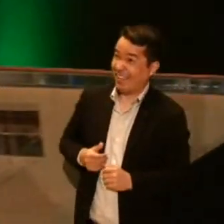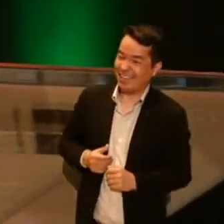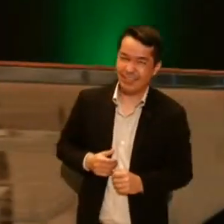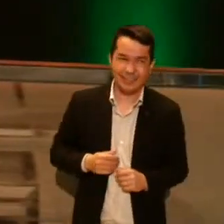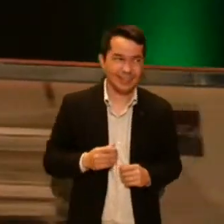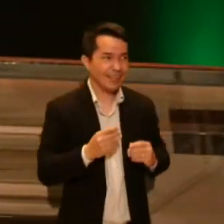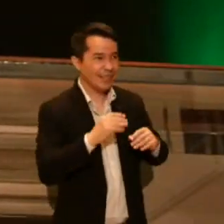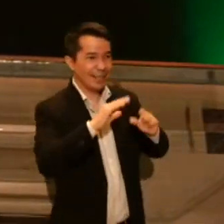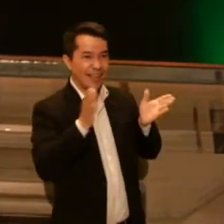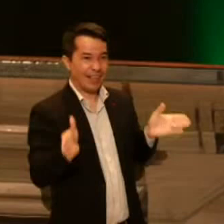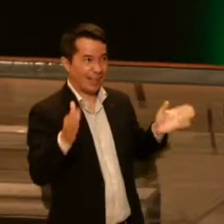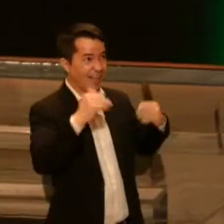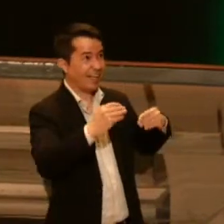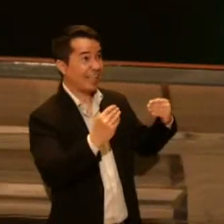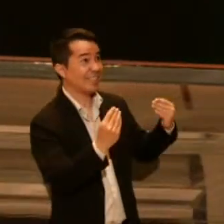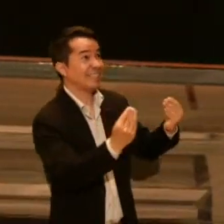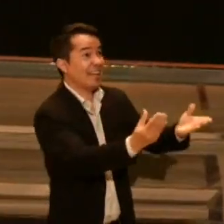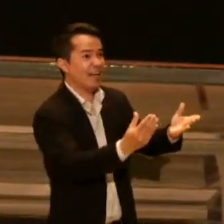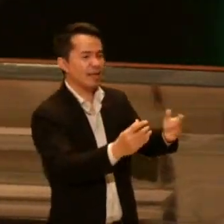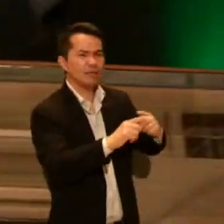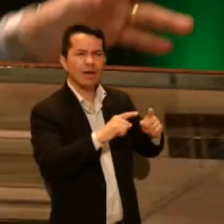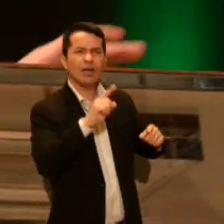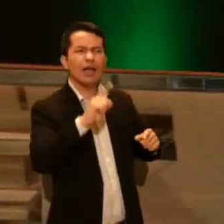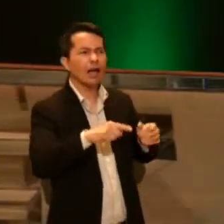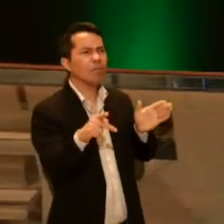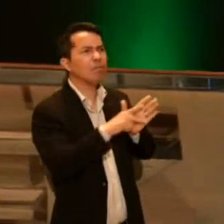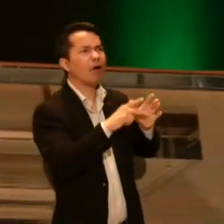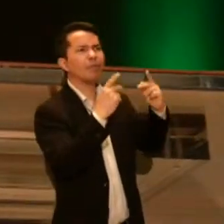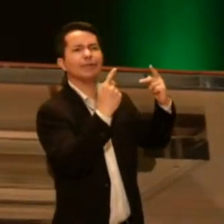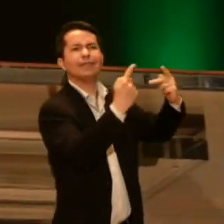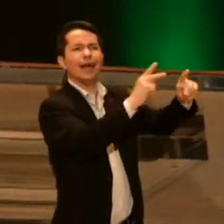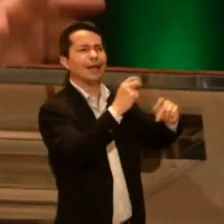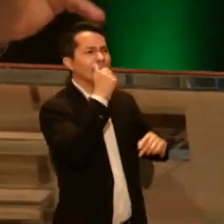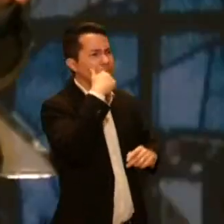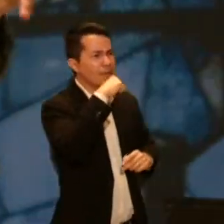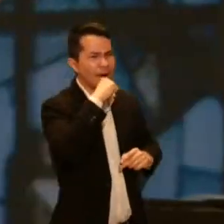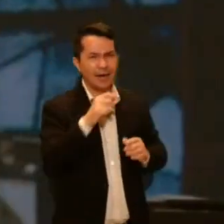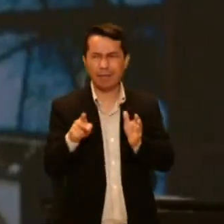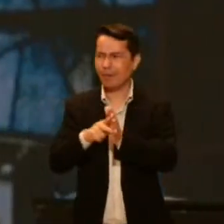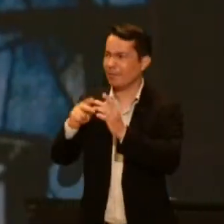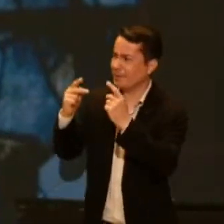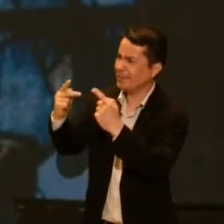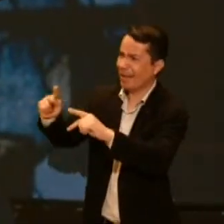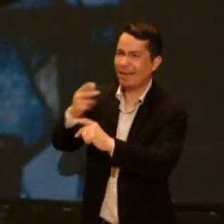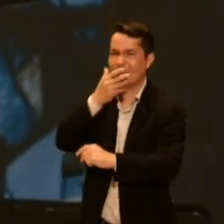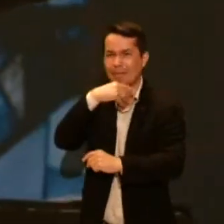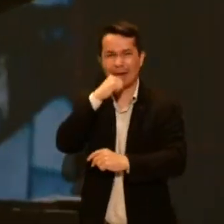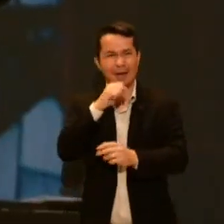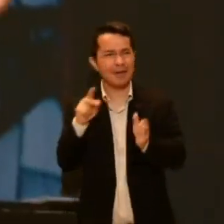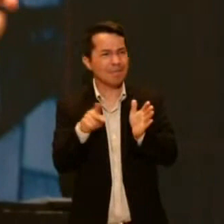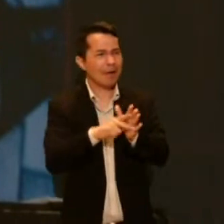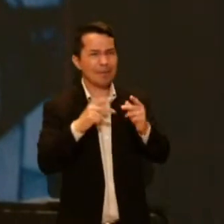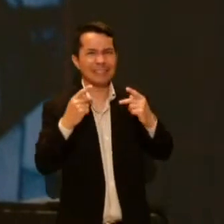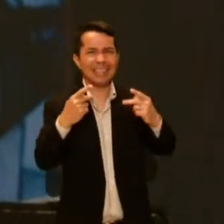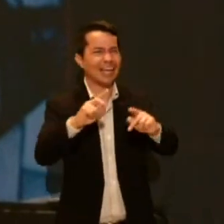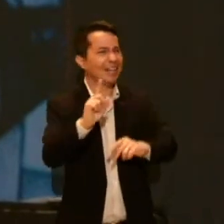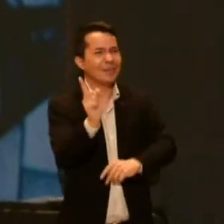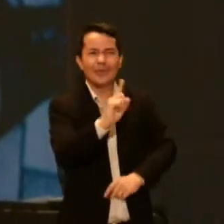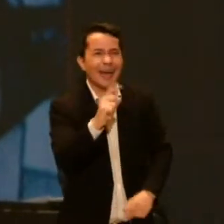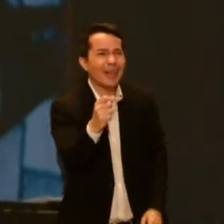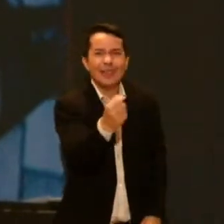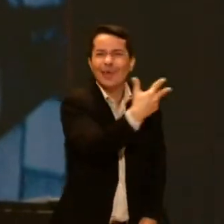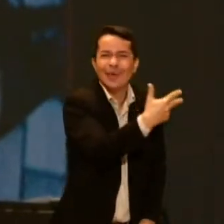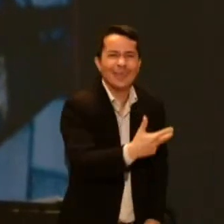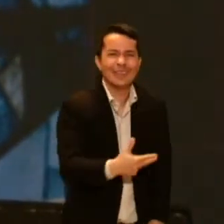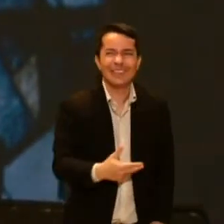de Natal, são todas coisas que já eram dos membros da família, e ela vai dizendo assim, olha, isso aqui é para você